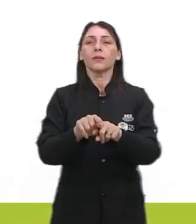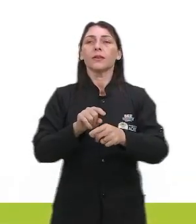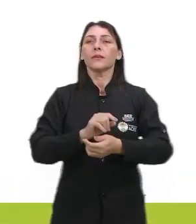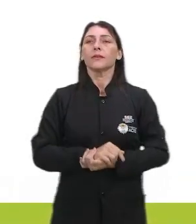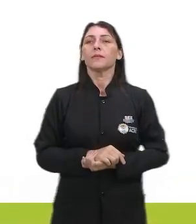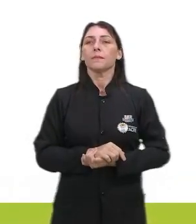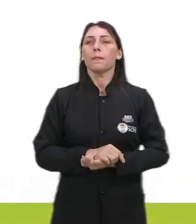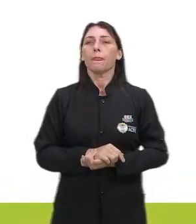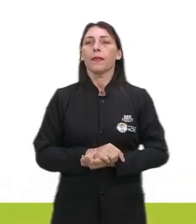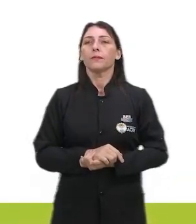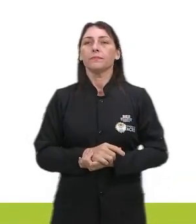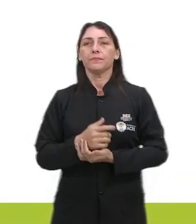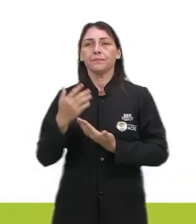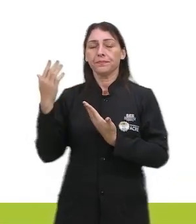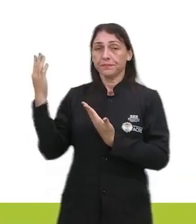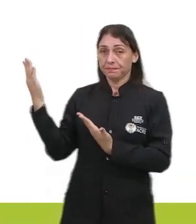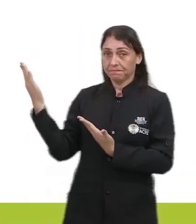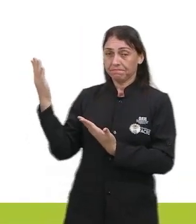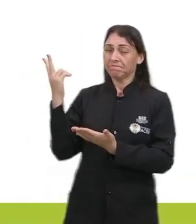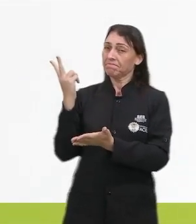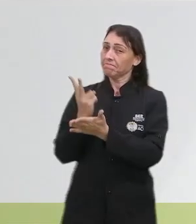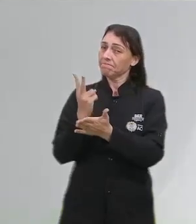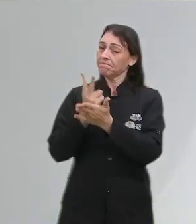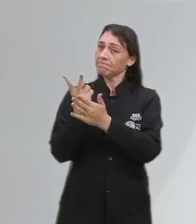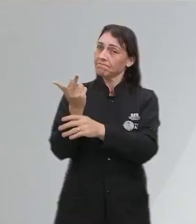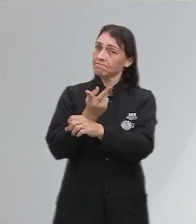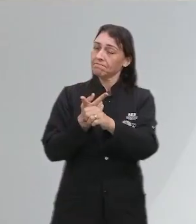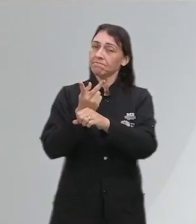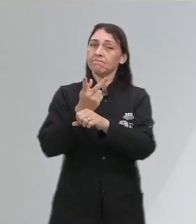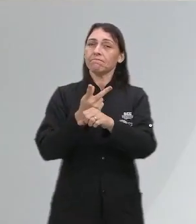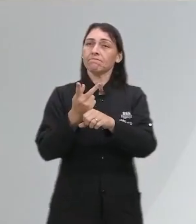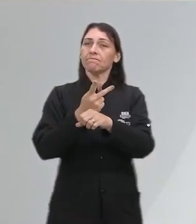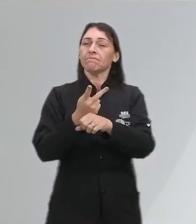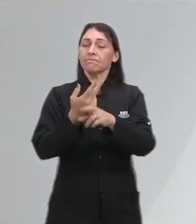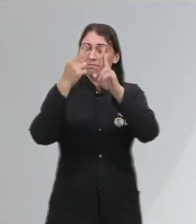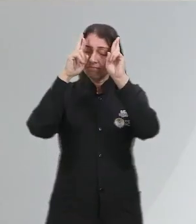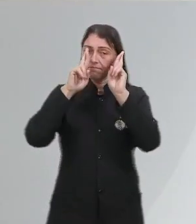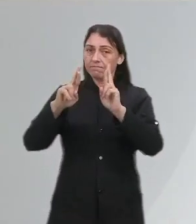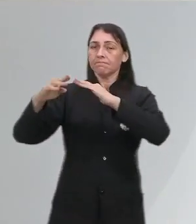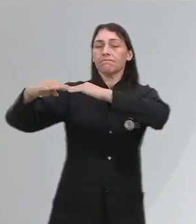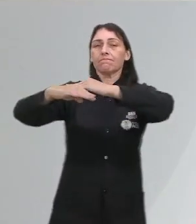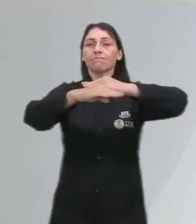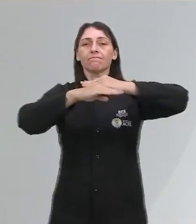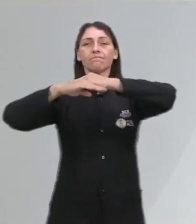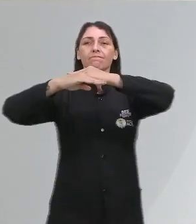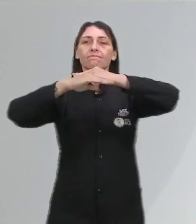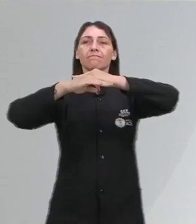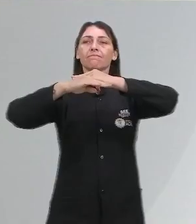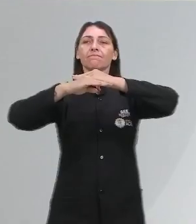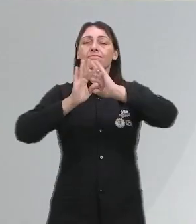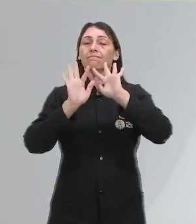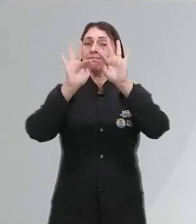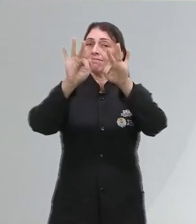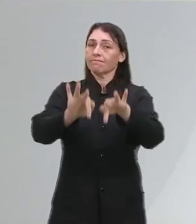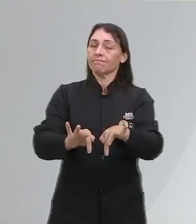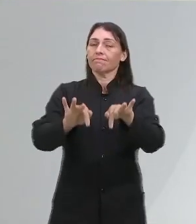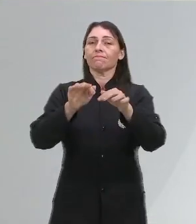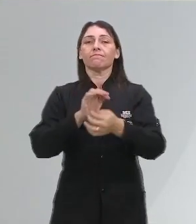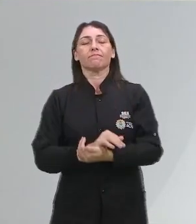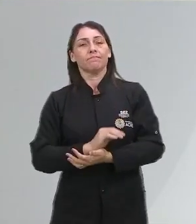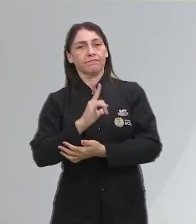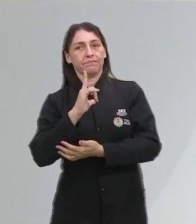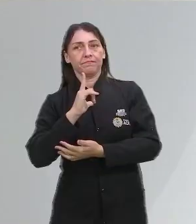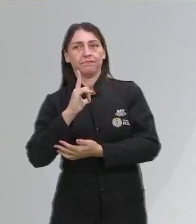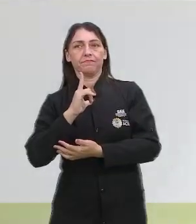gente consegue avançar. Então, a gente sempre vai estar buscando esse trabalho de respeito e igualdade. E, por fim, tem